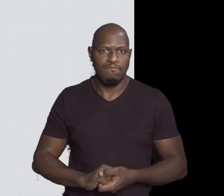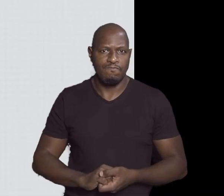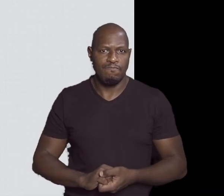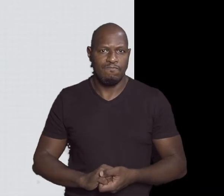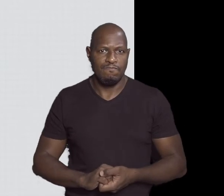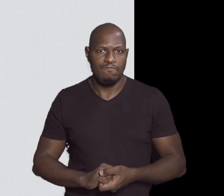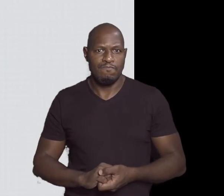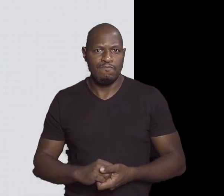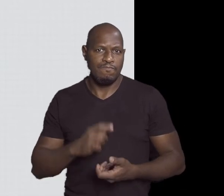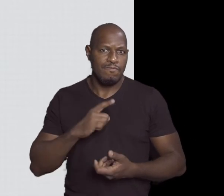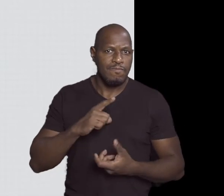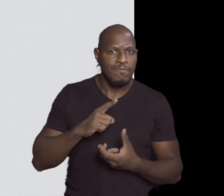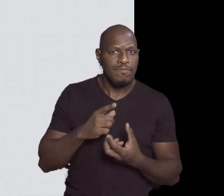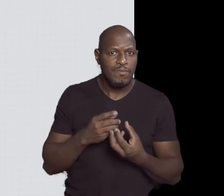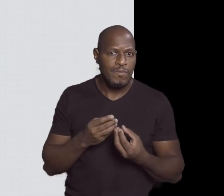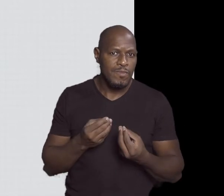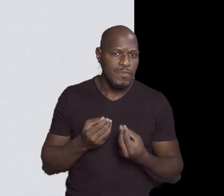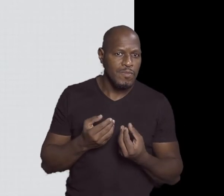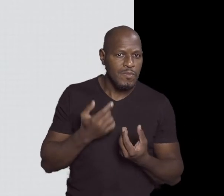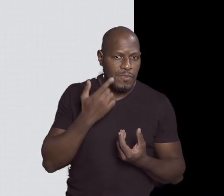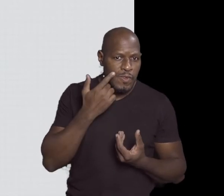Provavelmente não vou